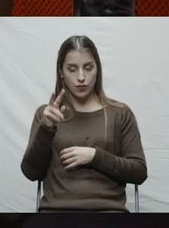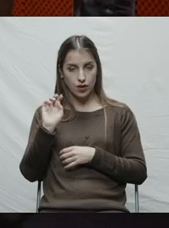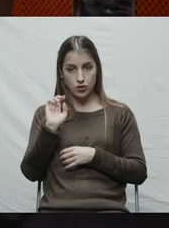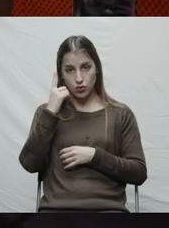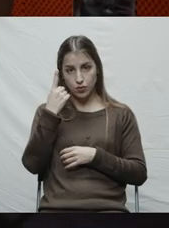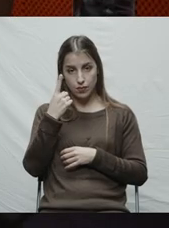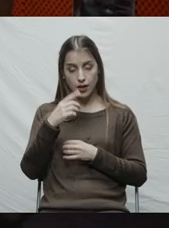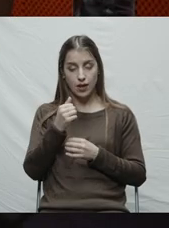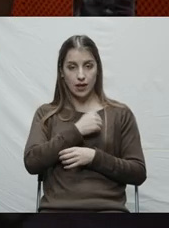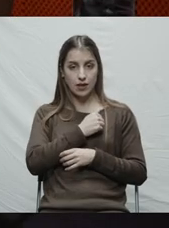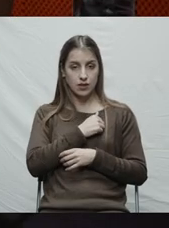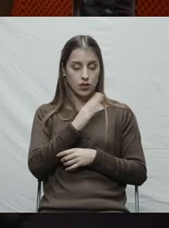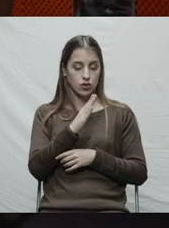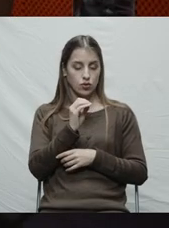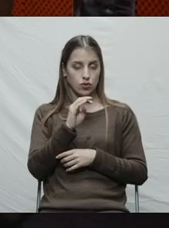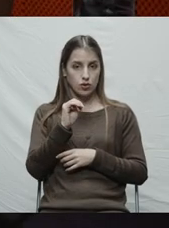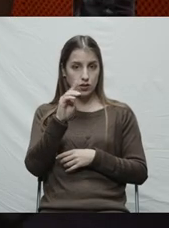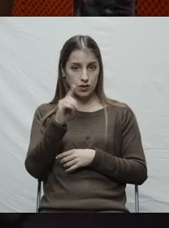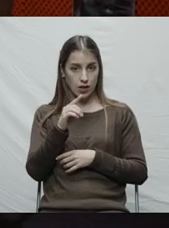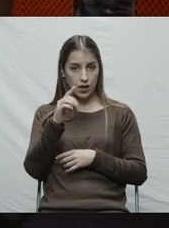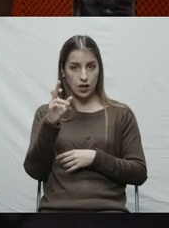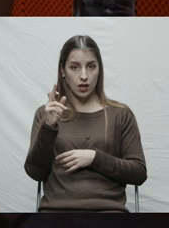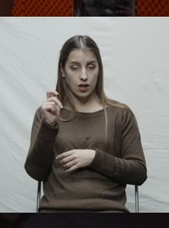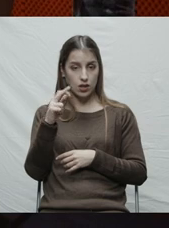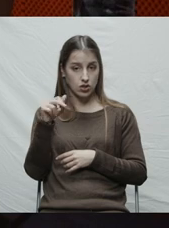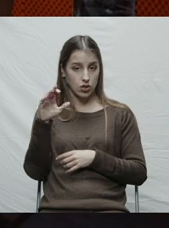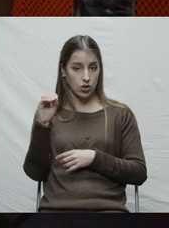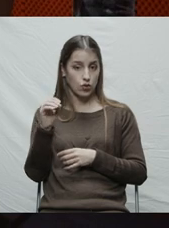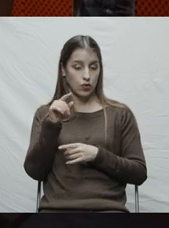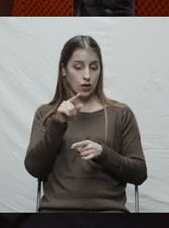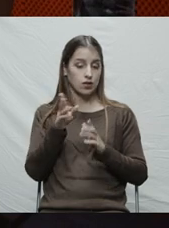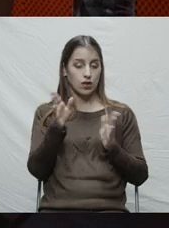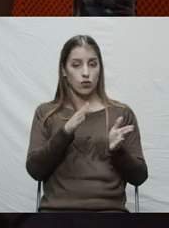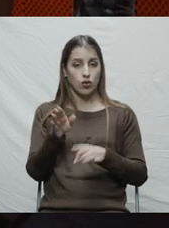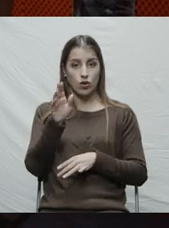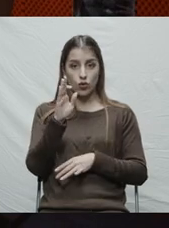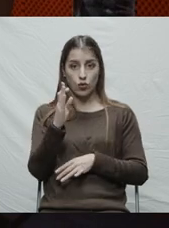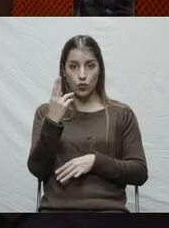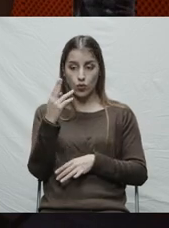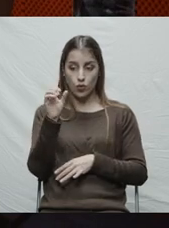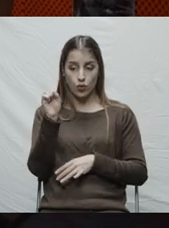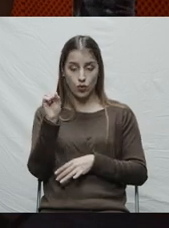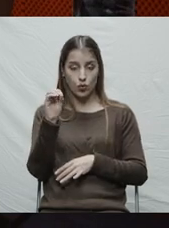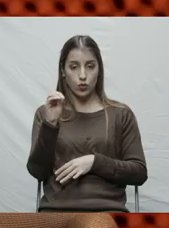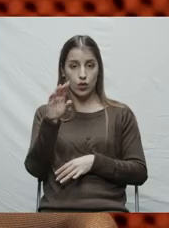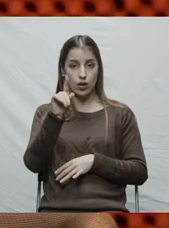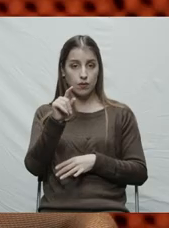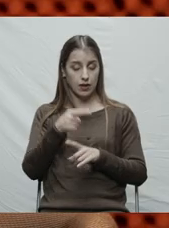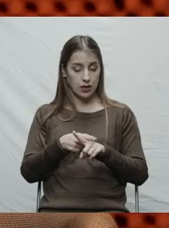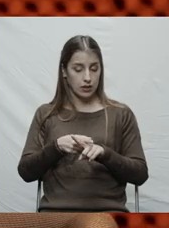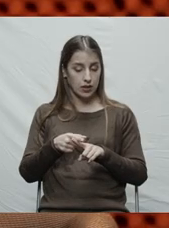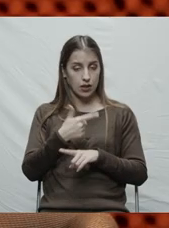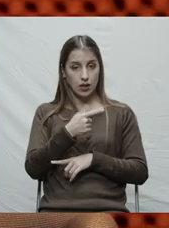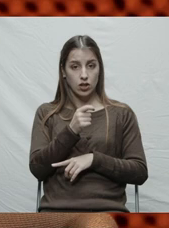na altura eu também estava no Instituto de Filosofia. Filosofia de Portugal e também estava muito interessado no Teixeira de Pascoais.